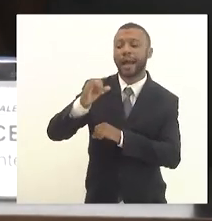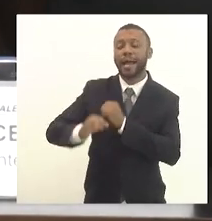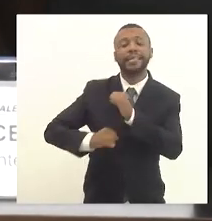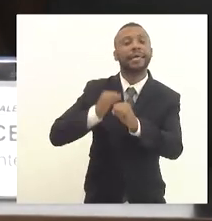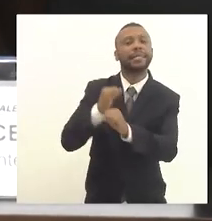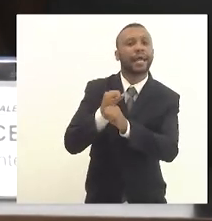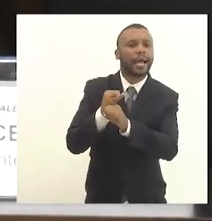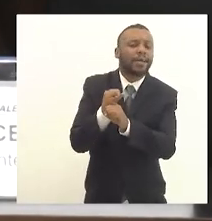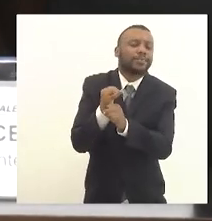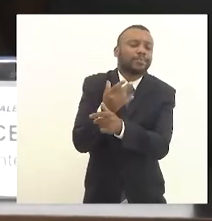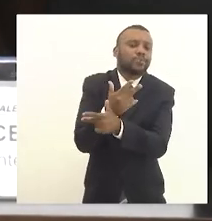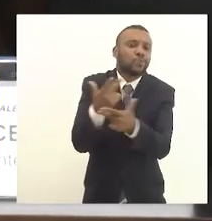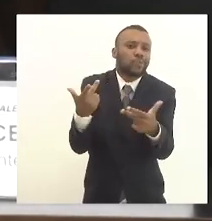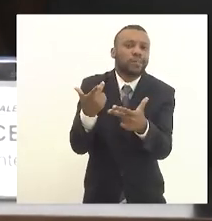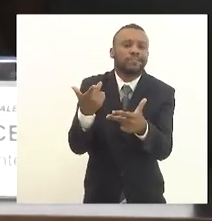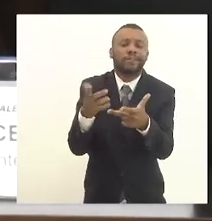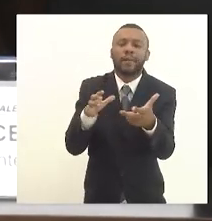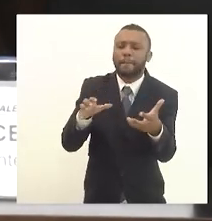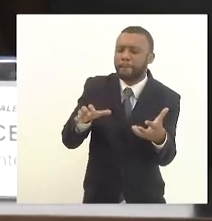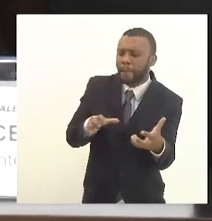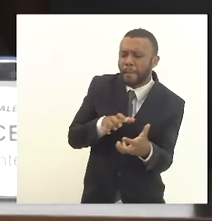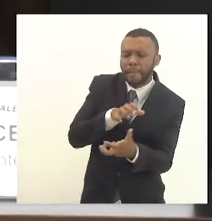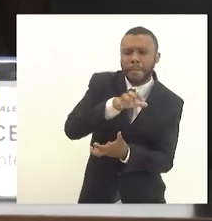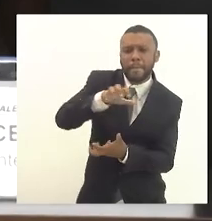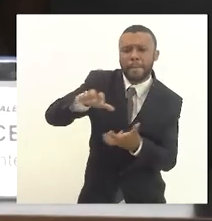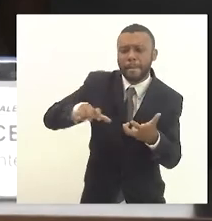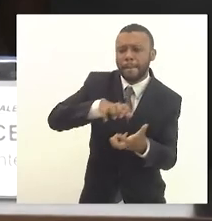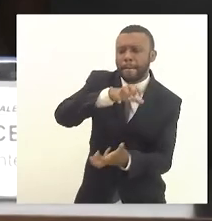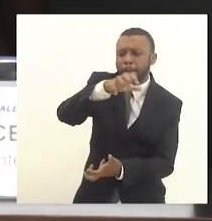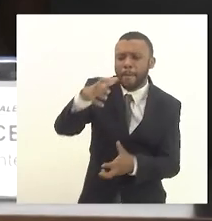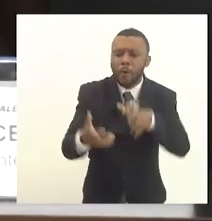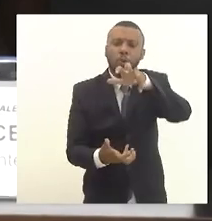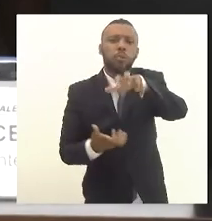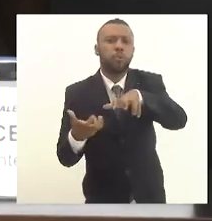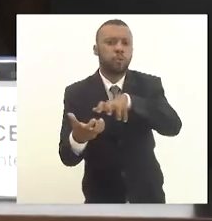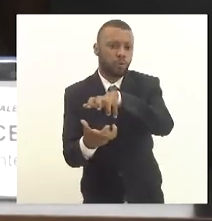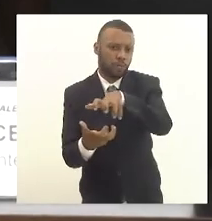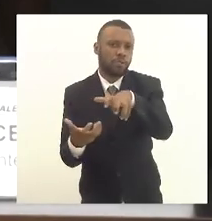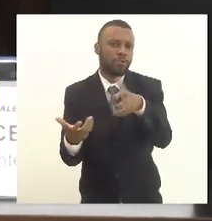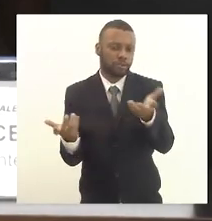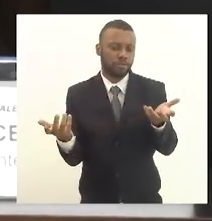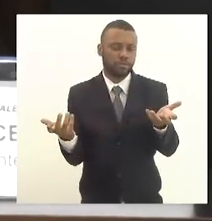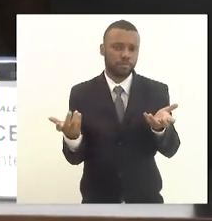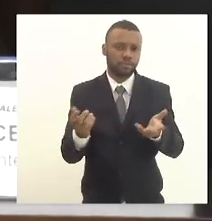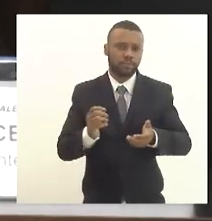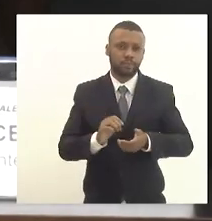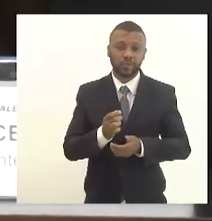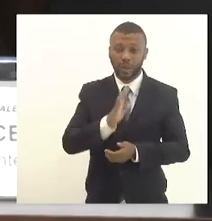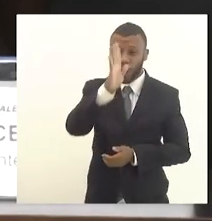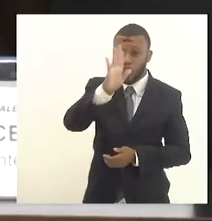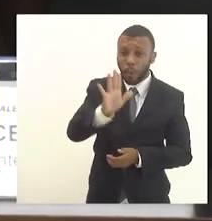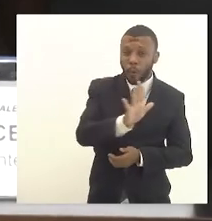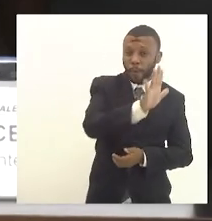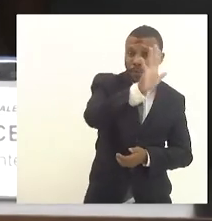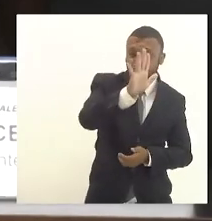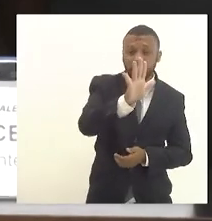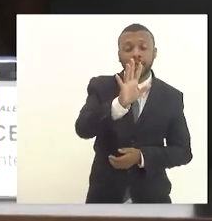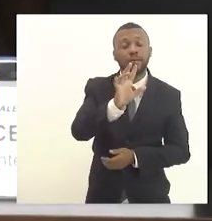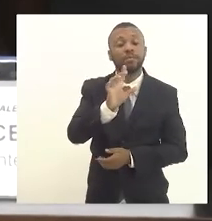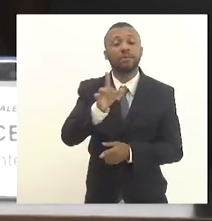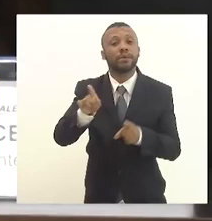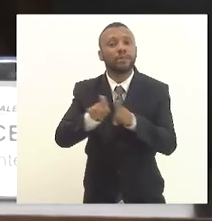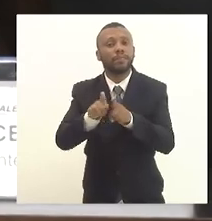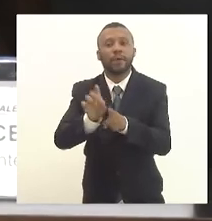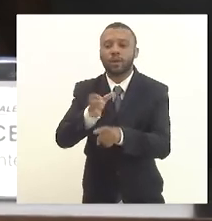das coisas, que vai revolucionar, sem dúvida nenhuma, o mundo, não só o Brasil como e o Estado do Rio de Janeiro.